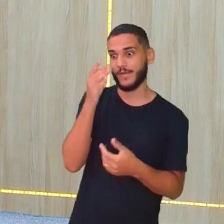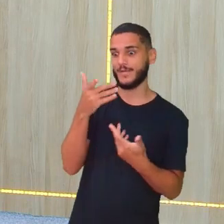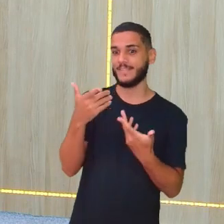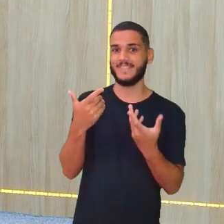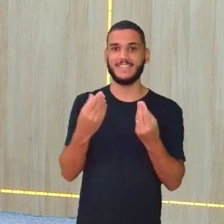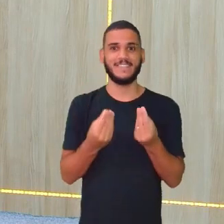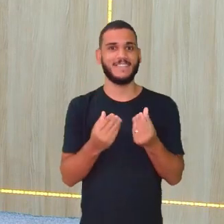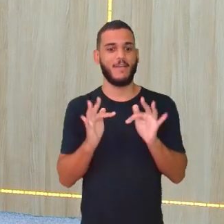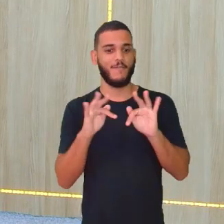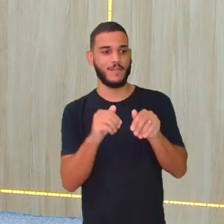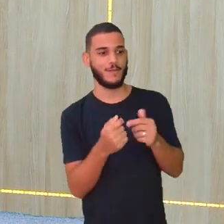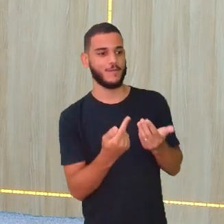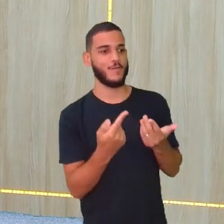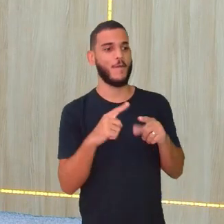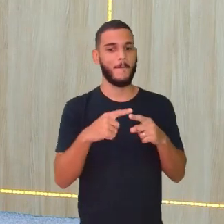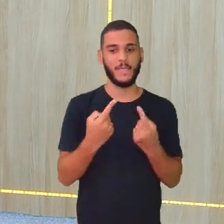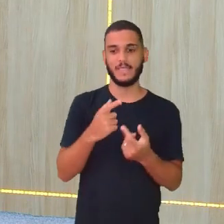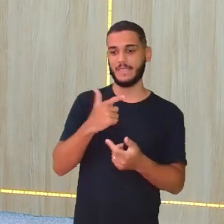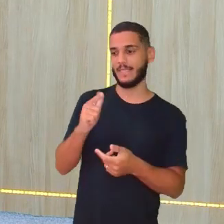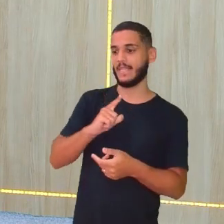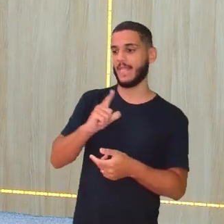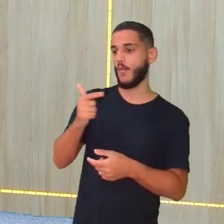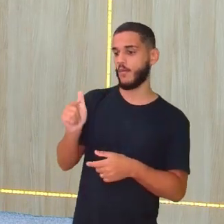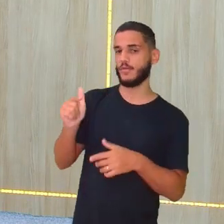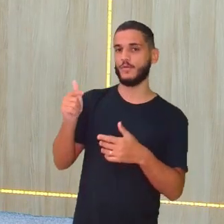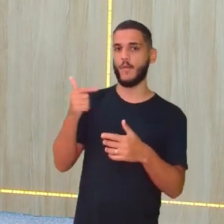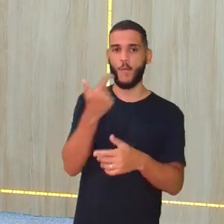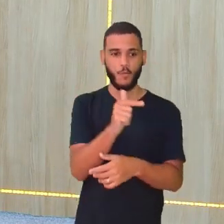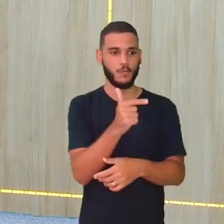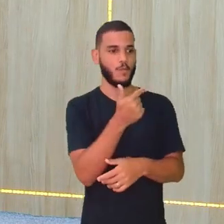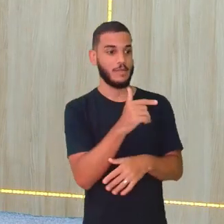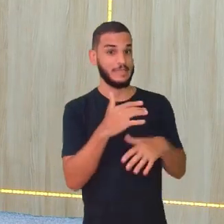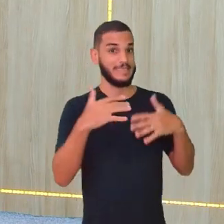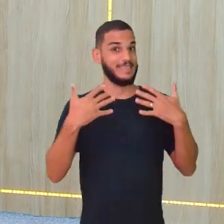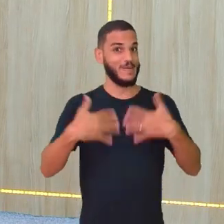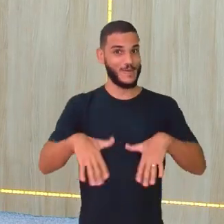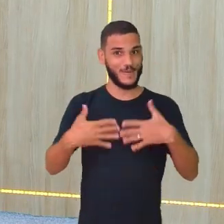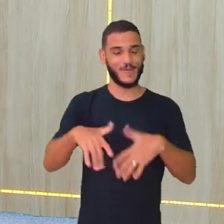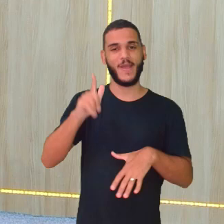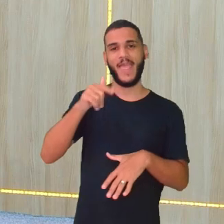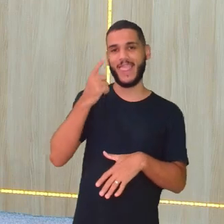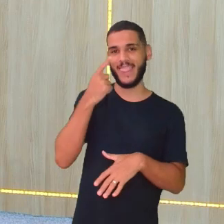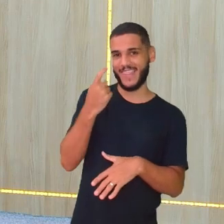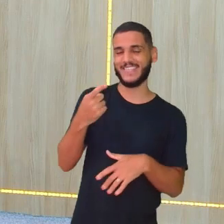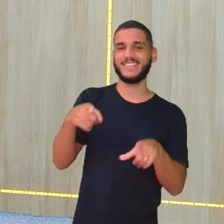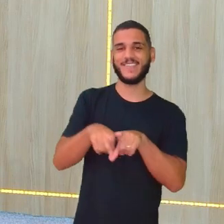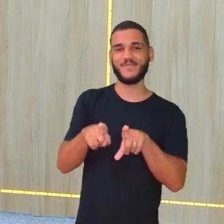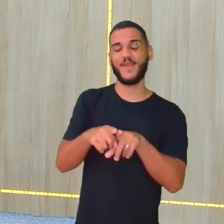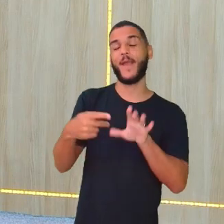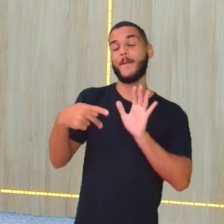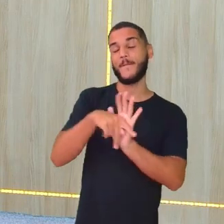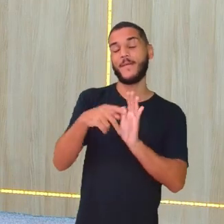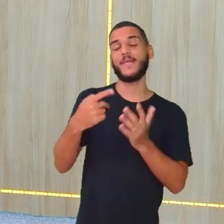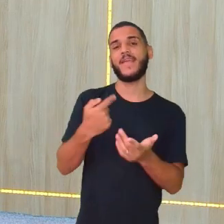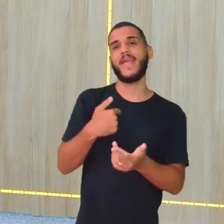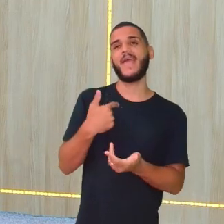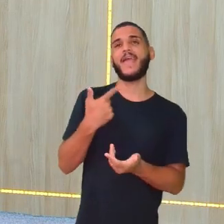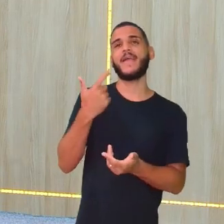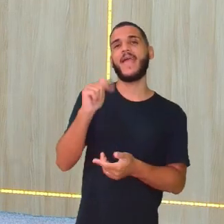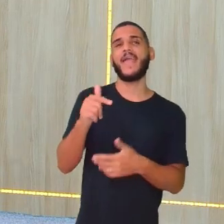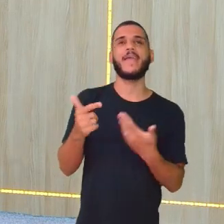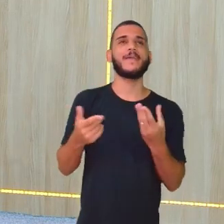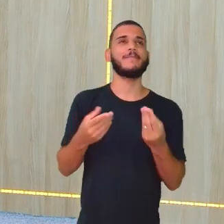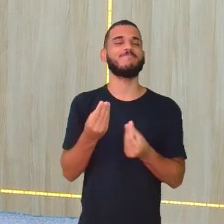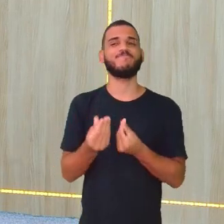você viu, acabou um, aí você vai ver outro, aí quando vê outro, e quando vê outro. Isso é muito interessante, porque para mim, assim, me parece que é um